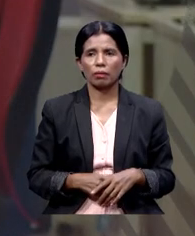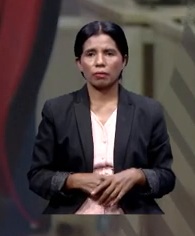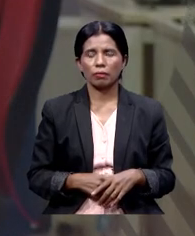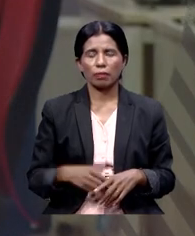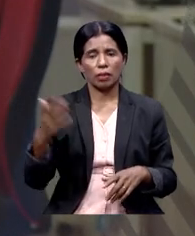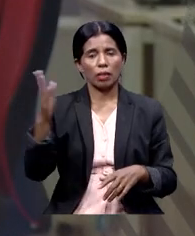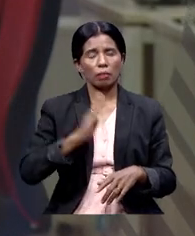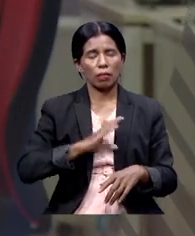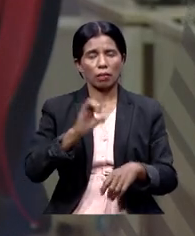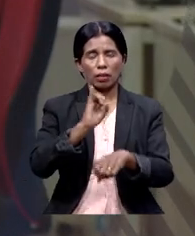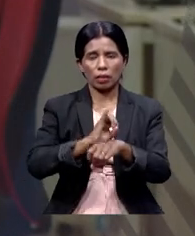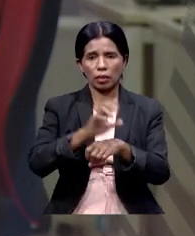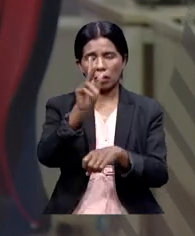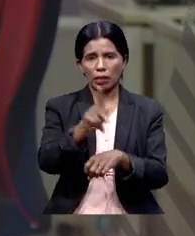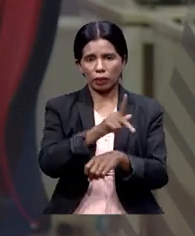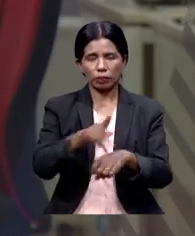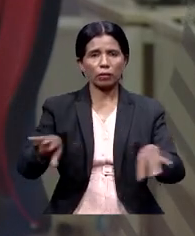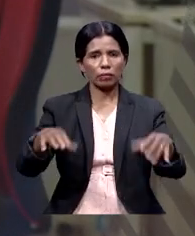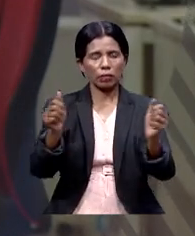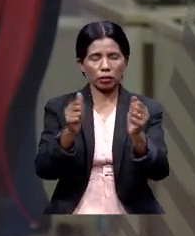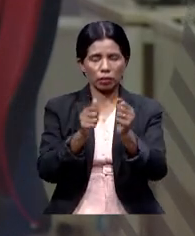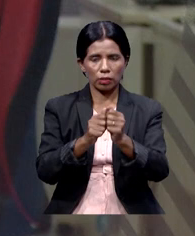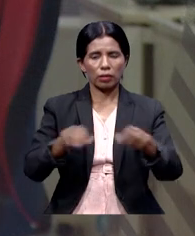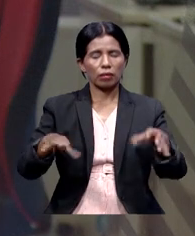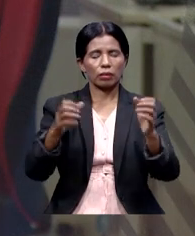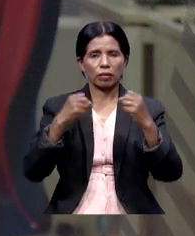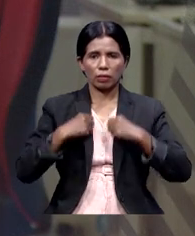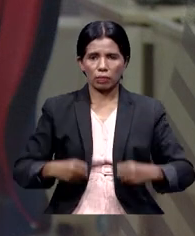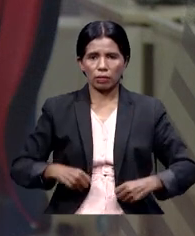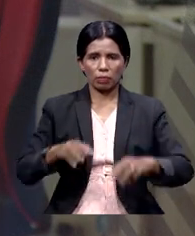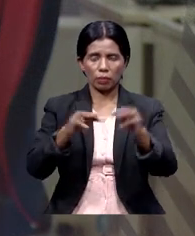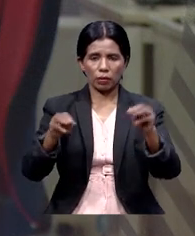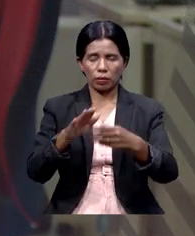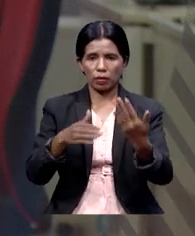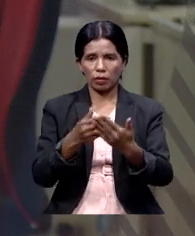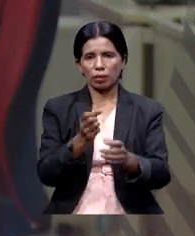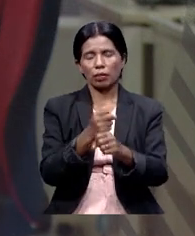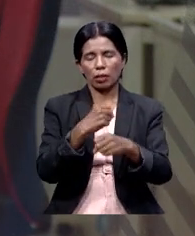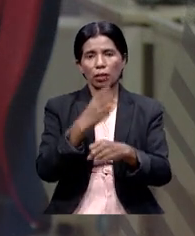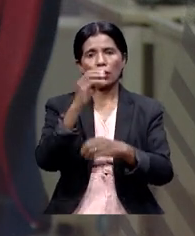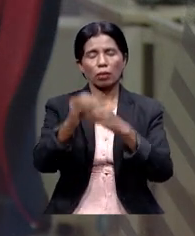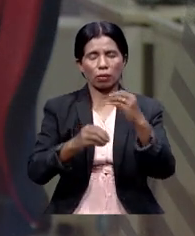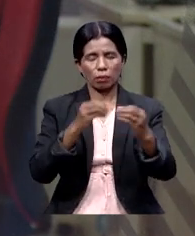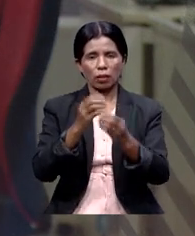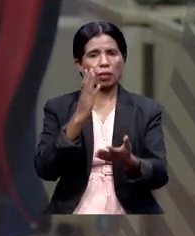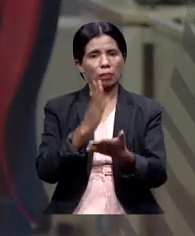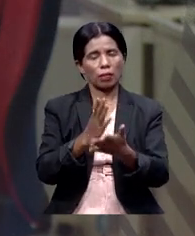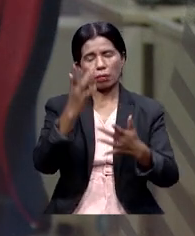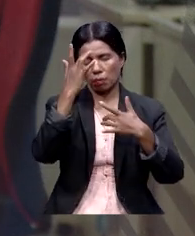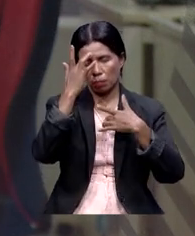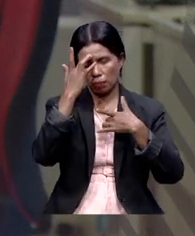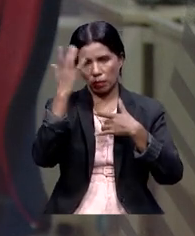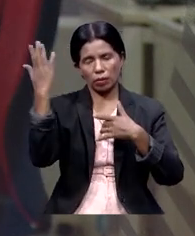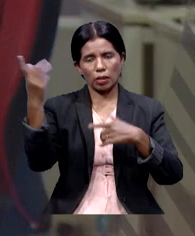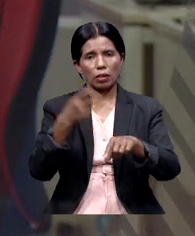habau kau, Igreja Católica se coopera hamudu ko Serviço de Saúde Municipal atu halo promoção kona ba prevenção ba moras iha